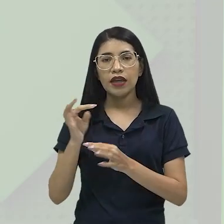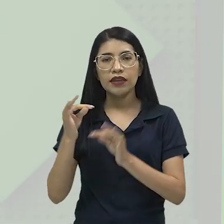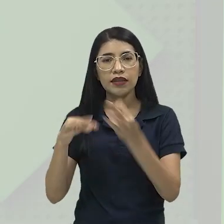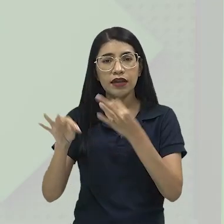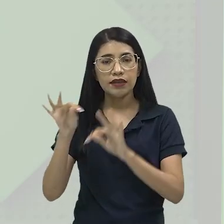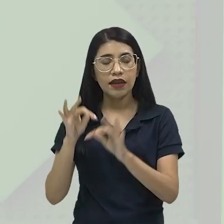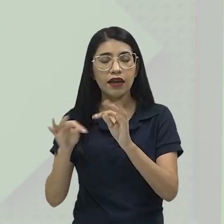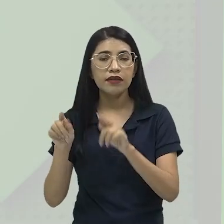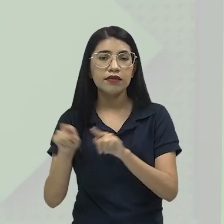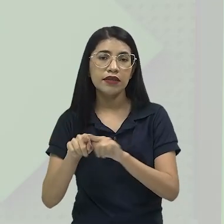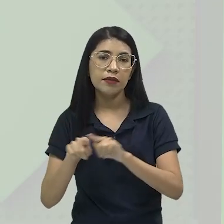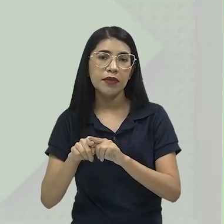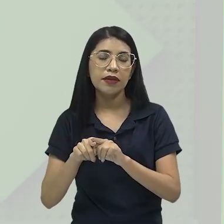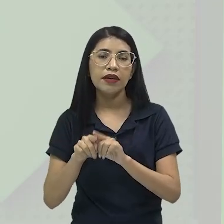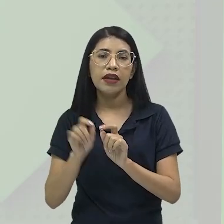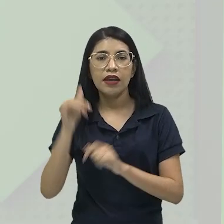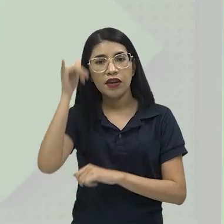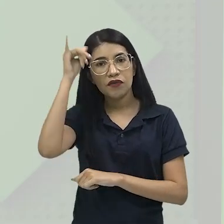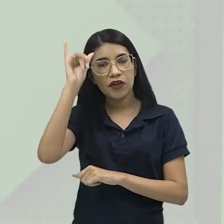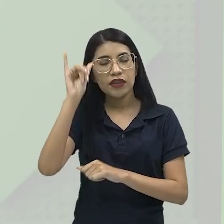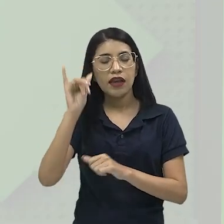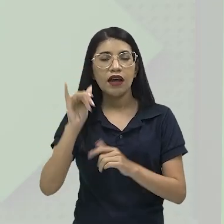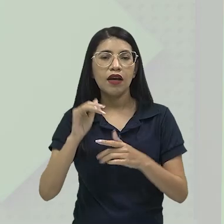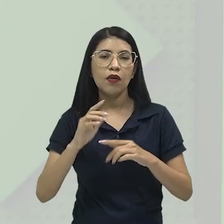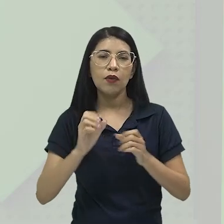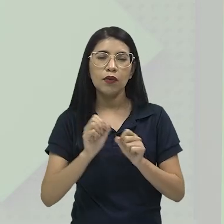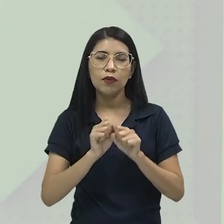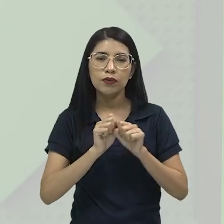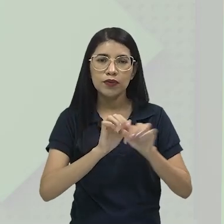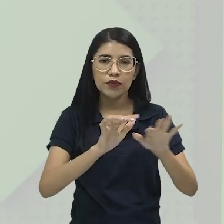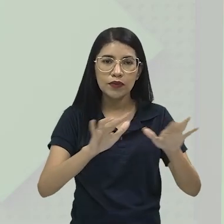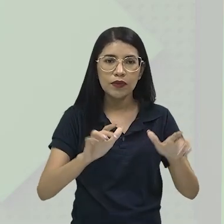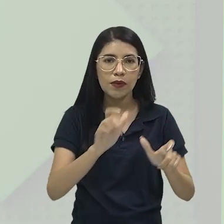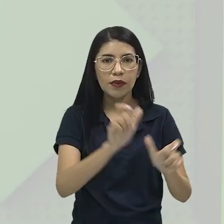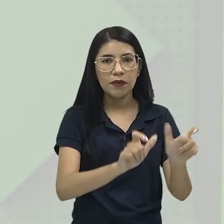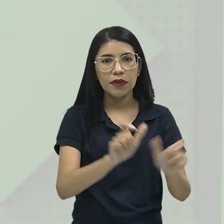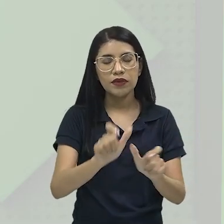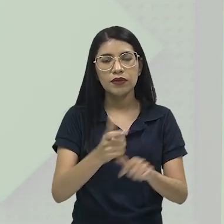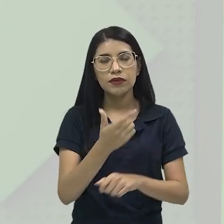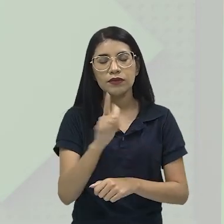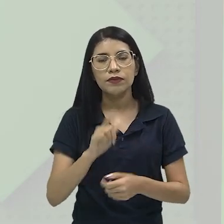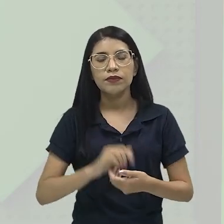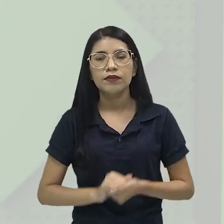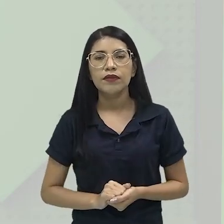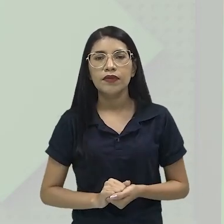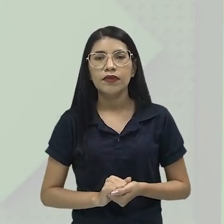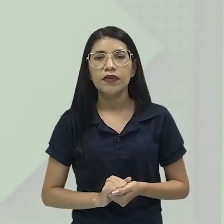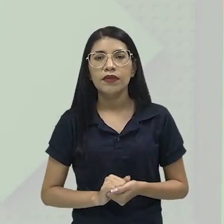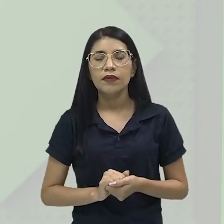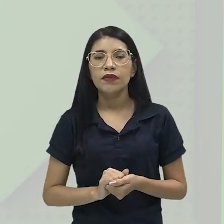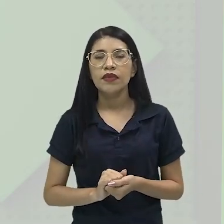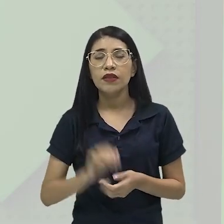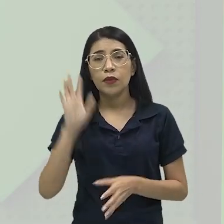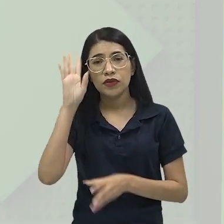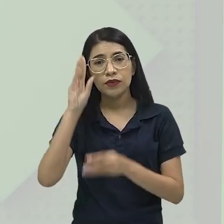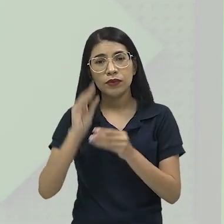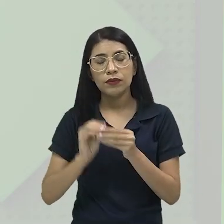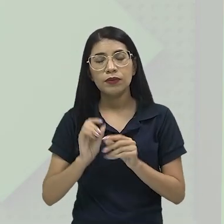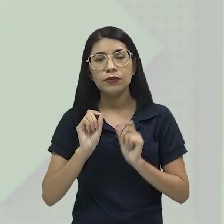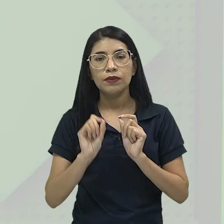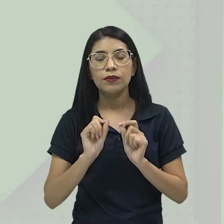não ter essa transmissão dessa doença para outras pessoas. O que a gente tira de conclusão